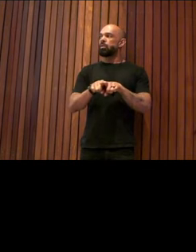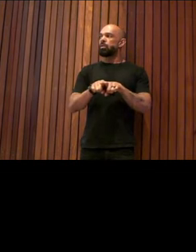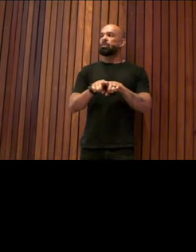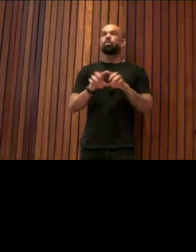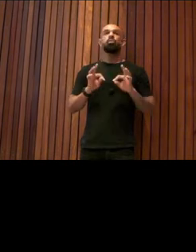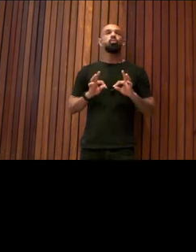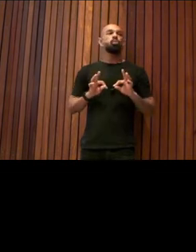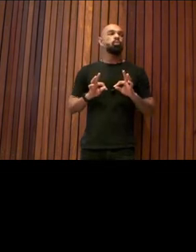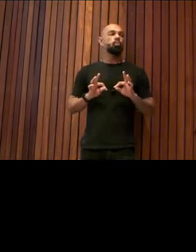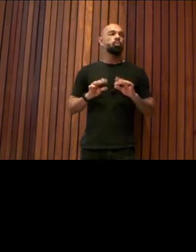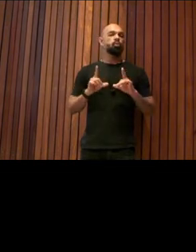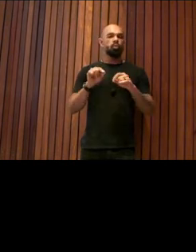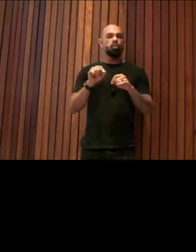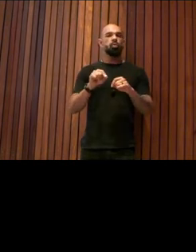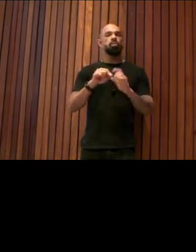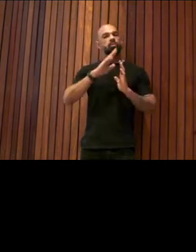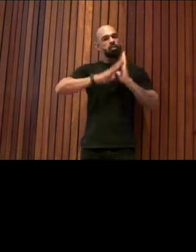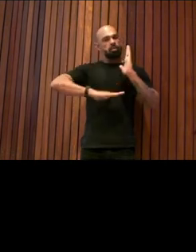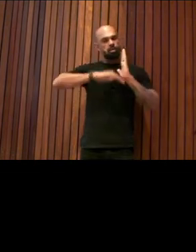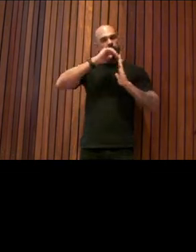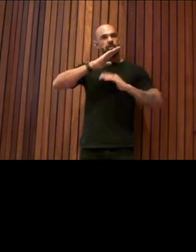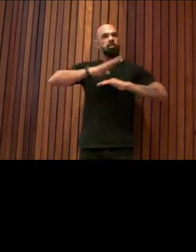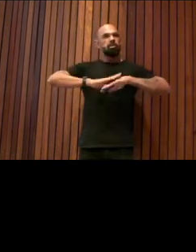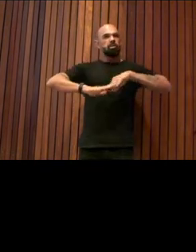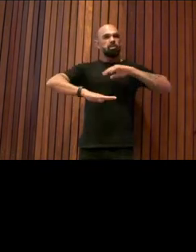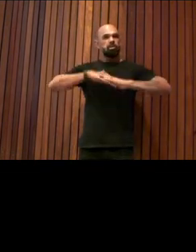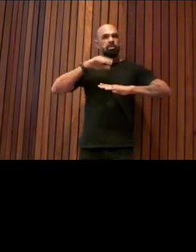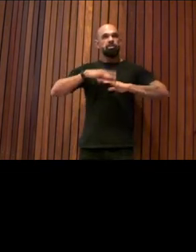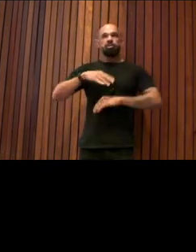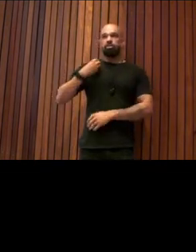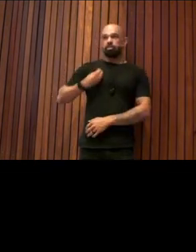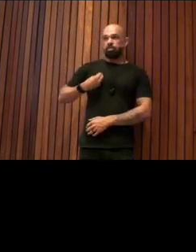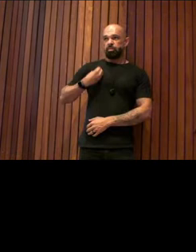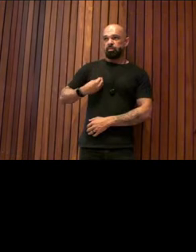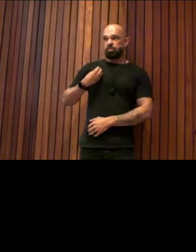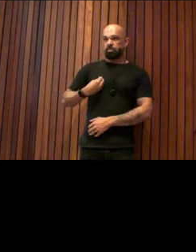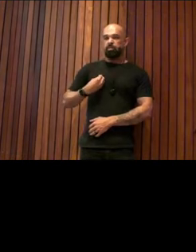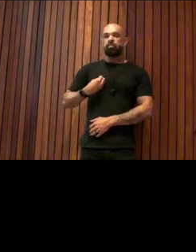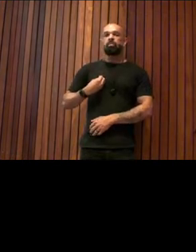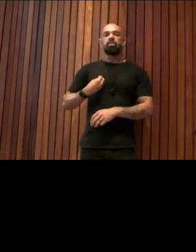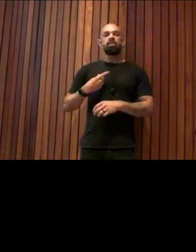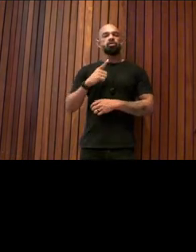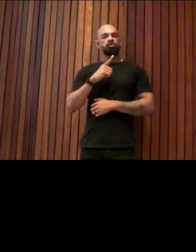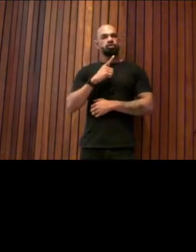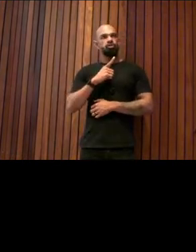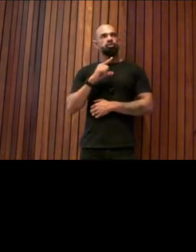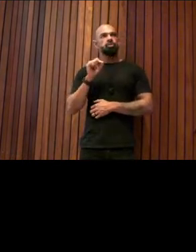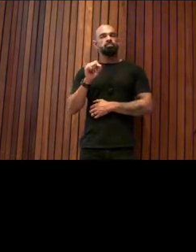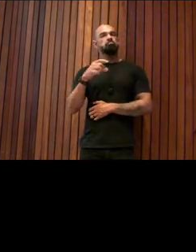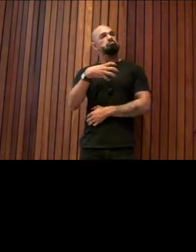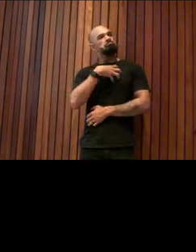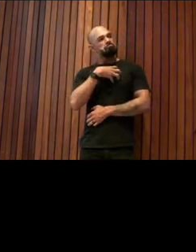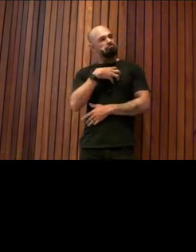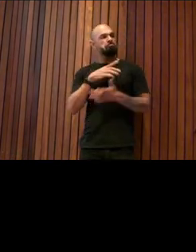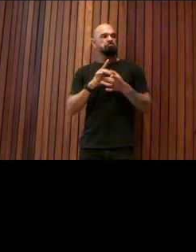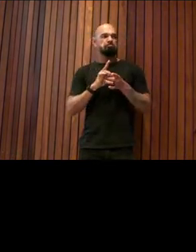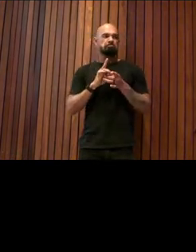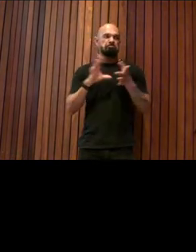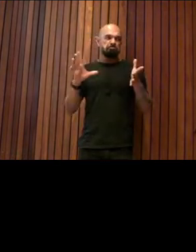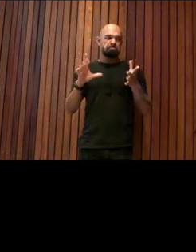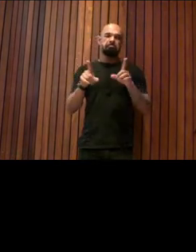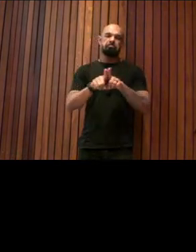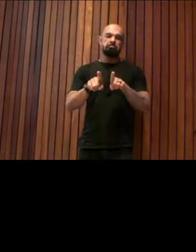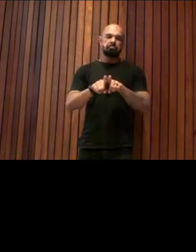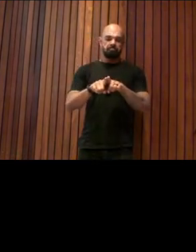todos os autores dos murais, tá? Que estiverem aqui presentes e que se sentirem à vontade aqui também